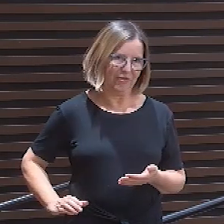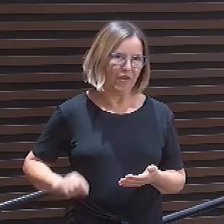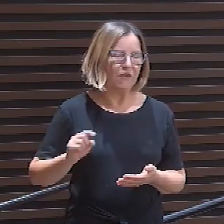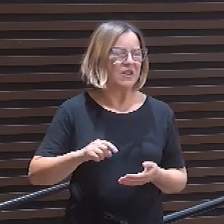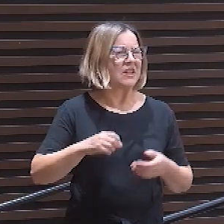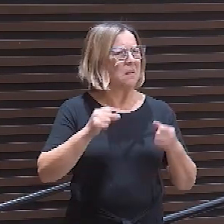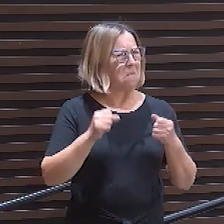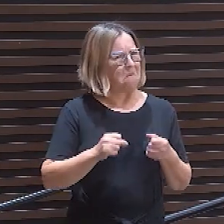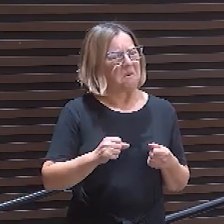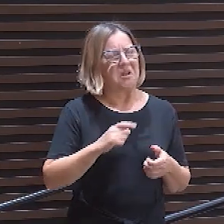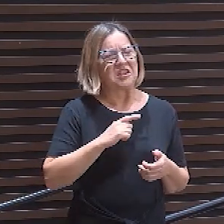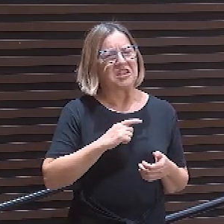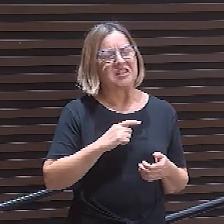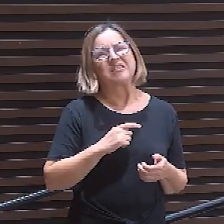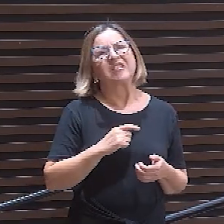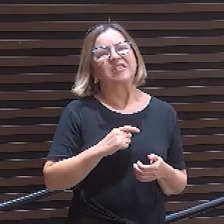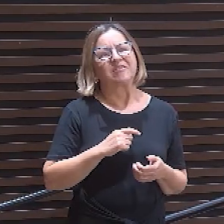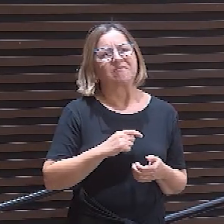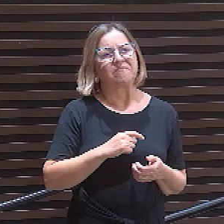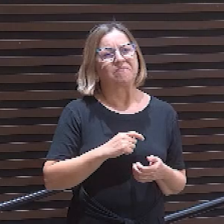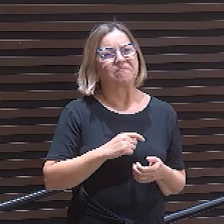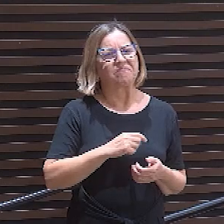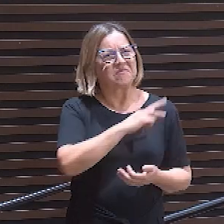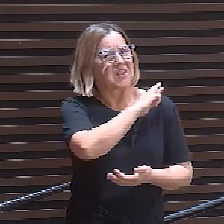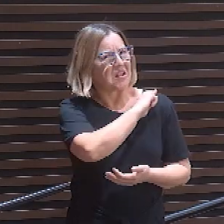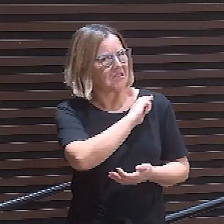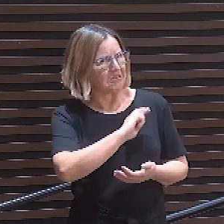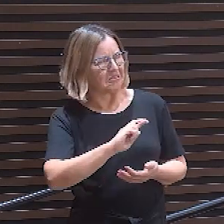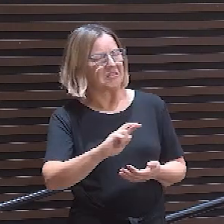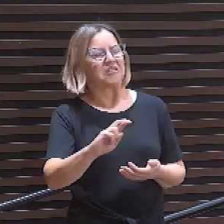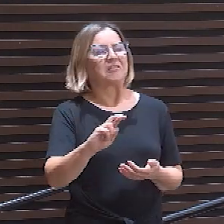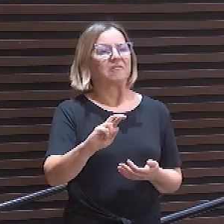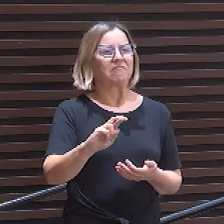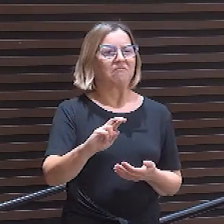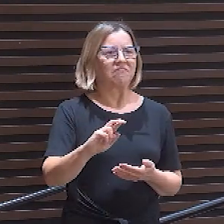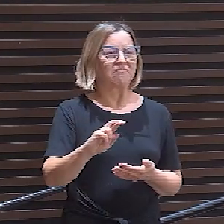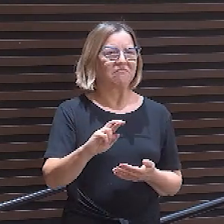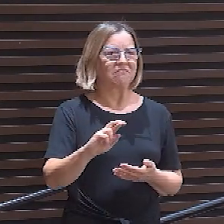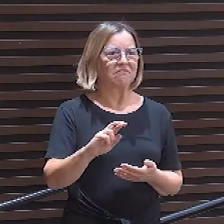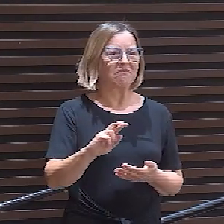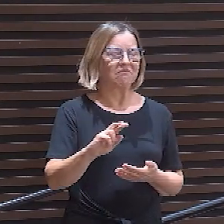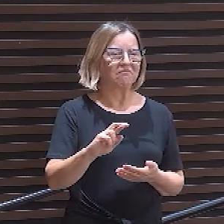ter religiosidade, você pode ter essas